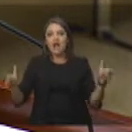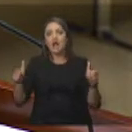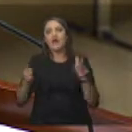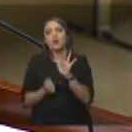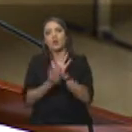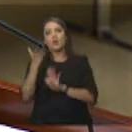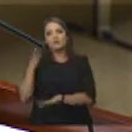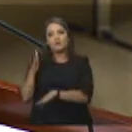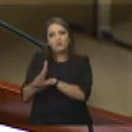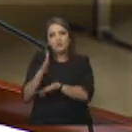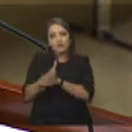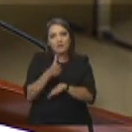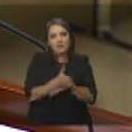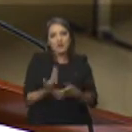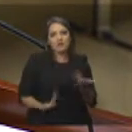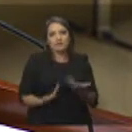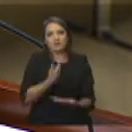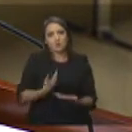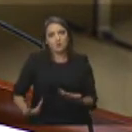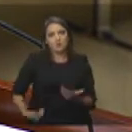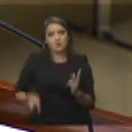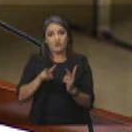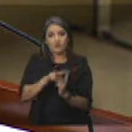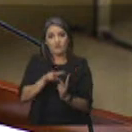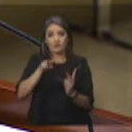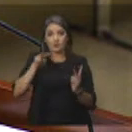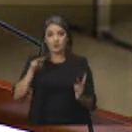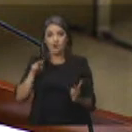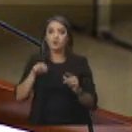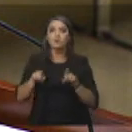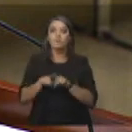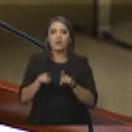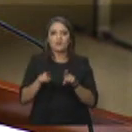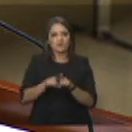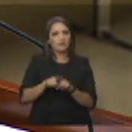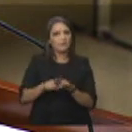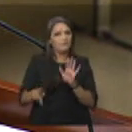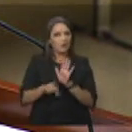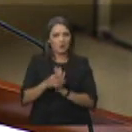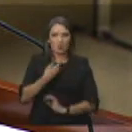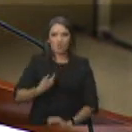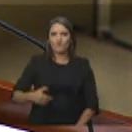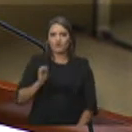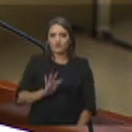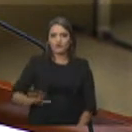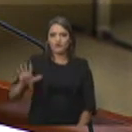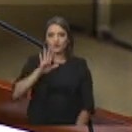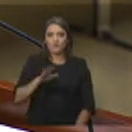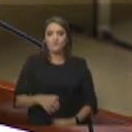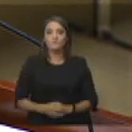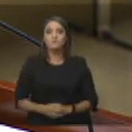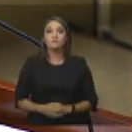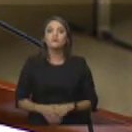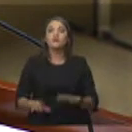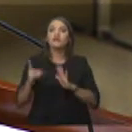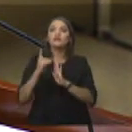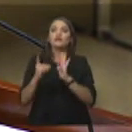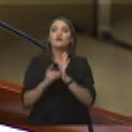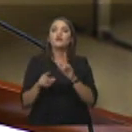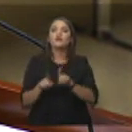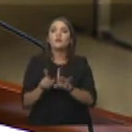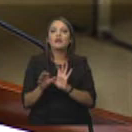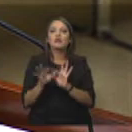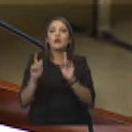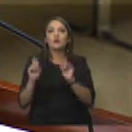dos serviços públicos digitais, especialmente do governo federal. E lembro, o decreto também possibilita o compartilhamento